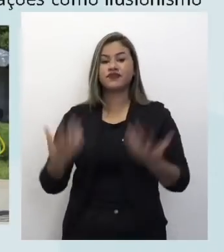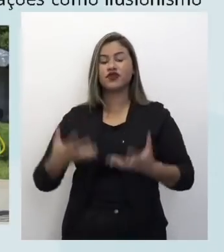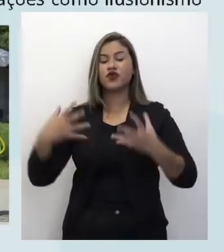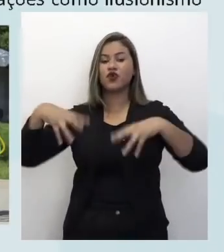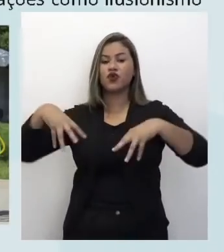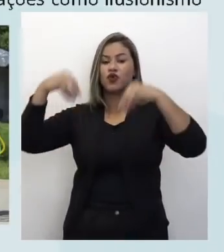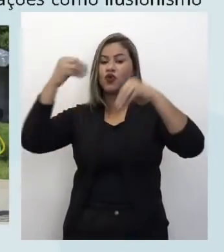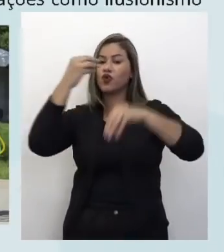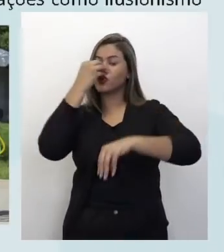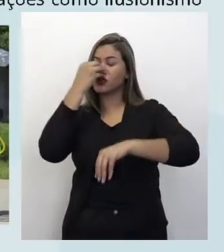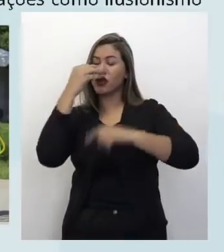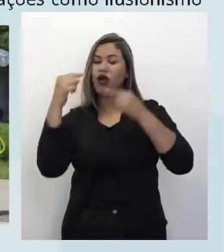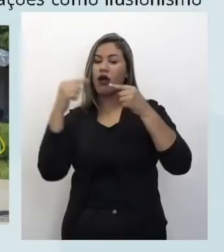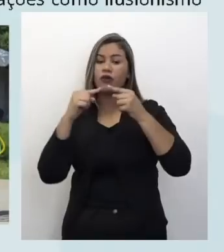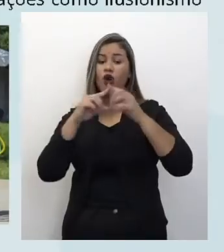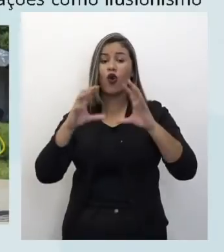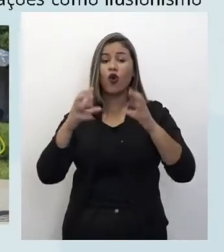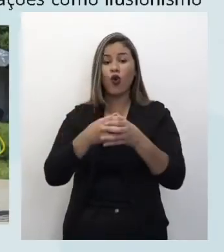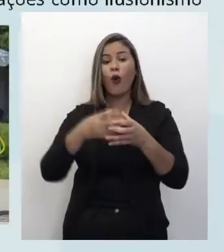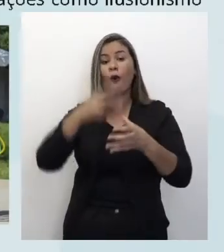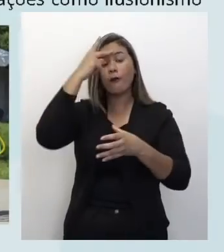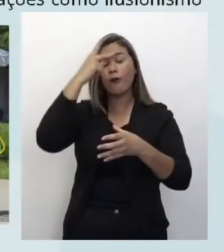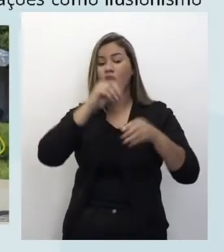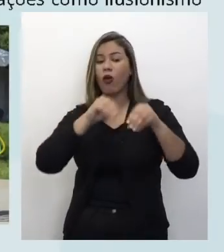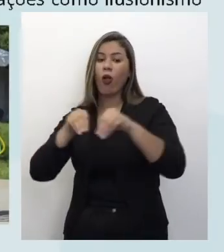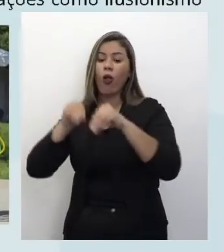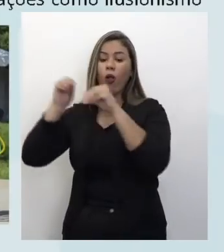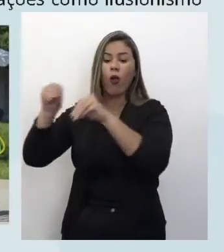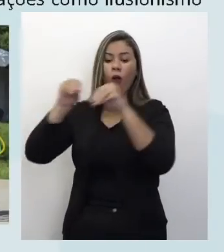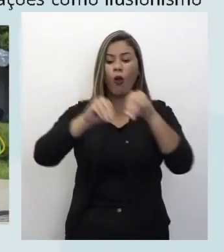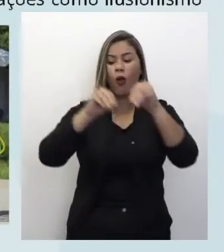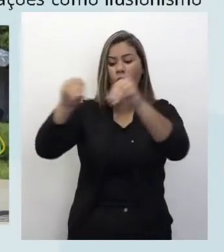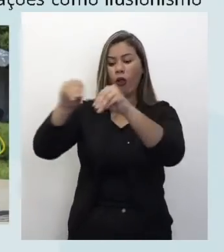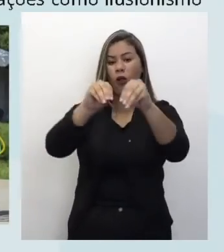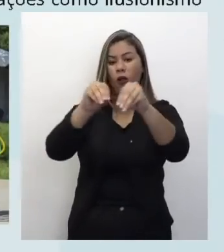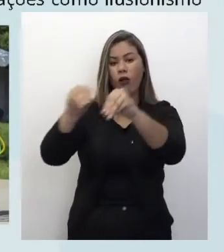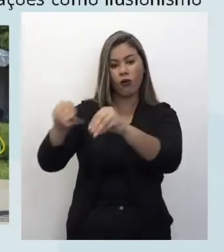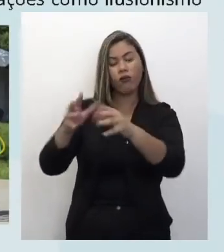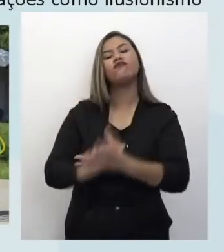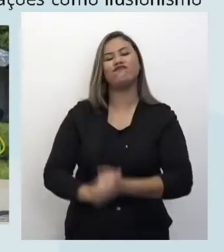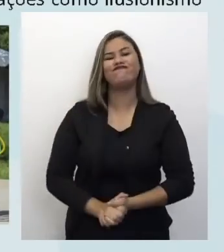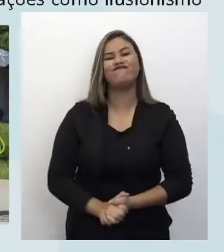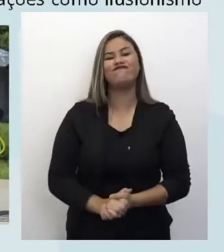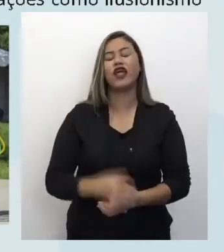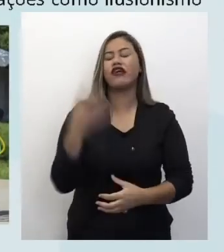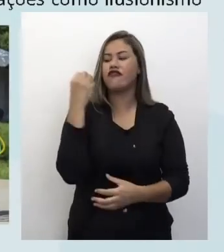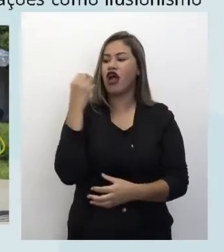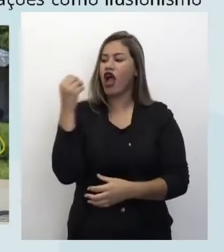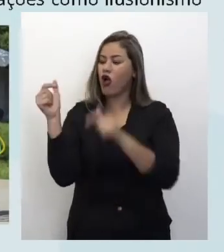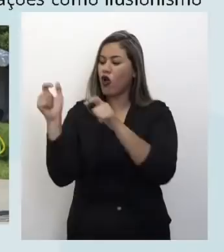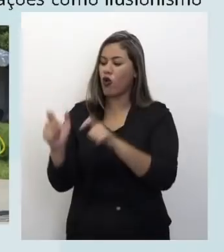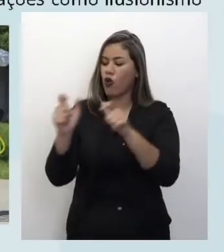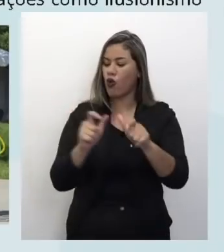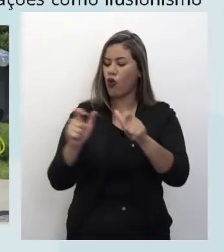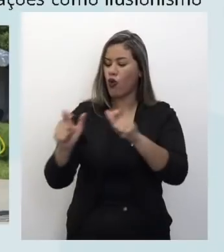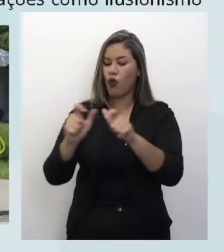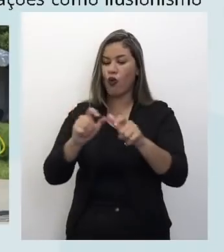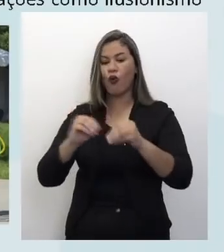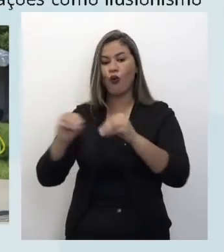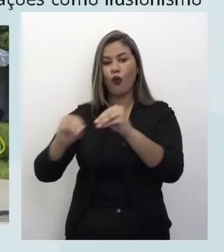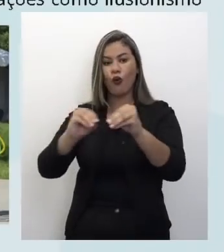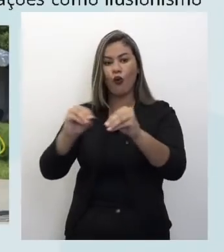ciganas, que levavam uma vida viajante. Então, eram aquelas famílias que iam viajando por todas as cidades e sempre mudando de lugar.